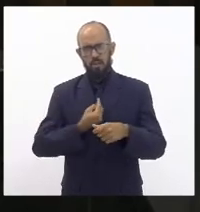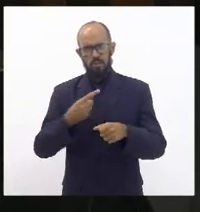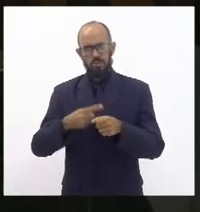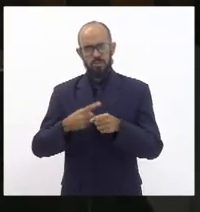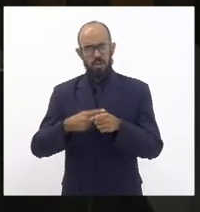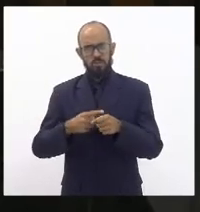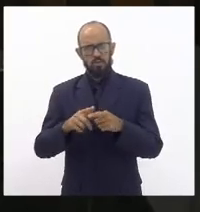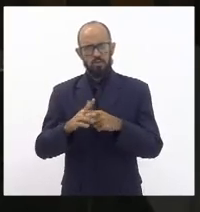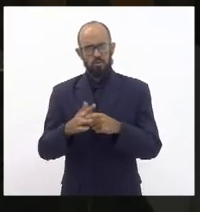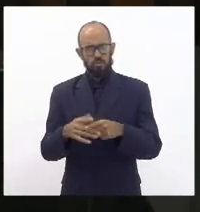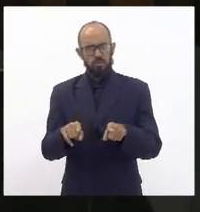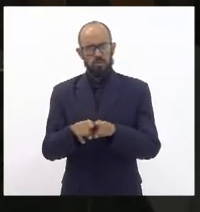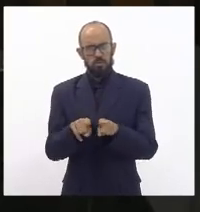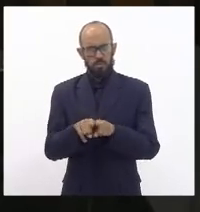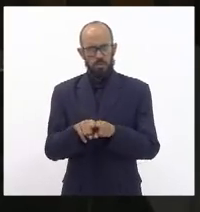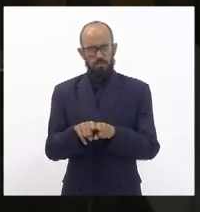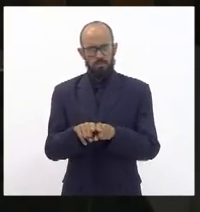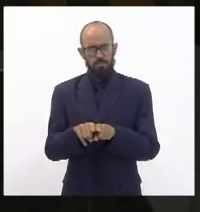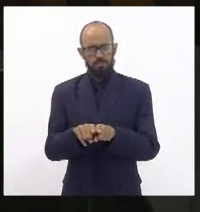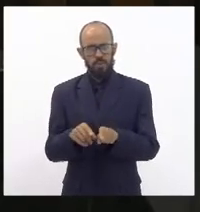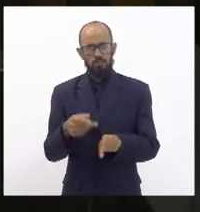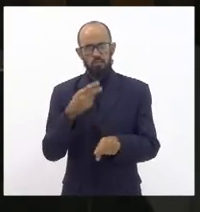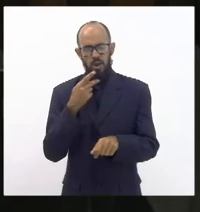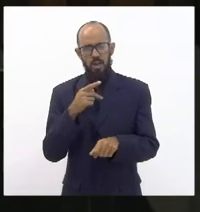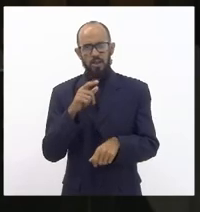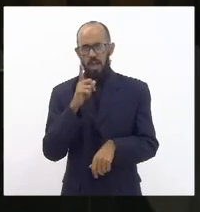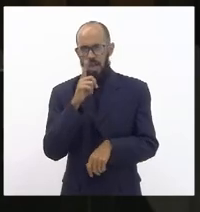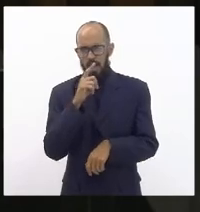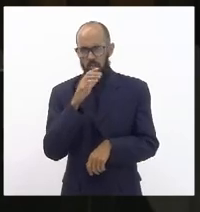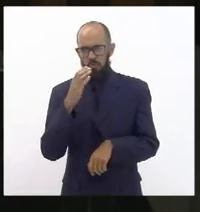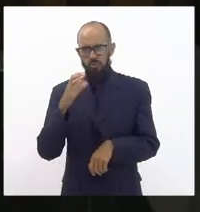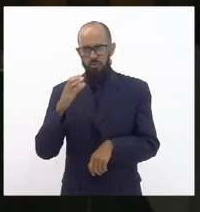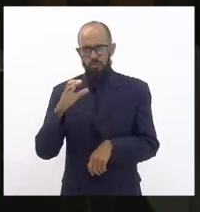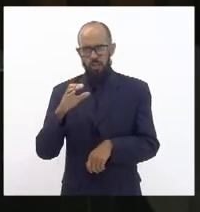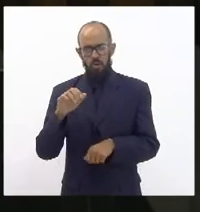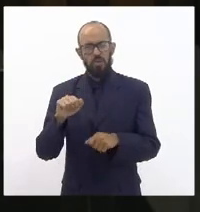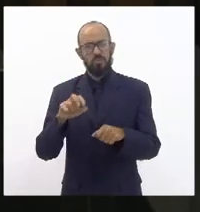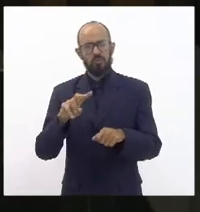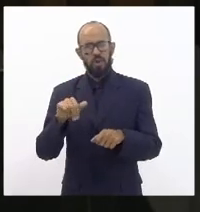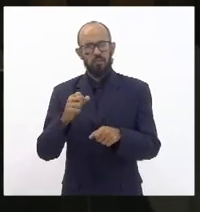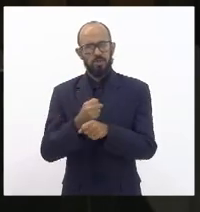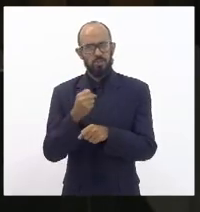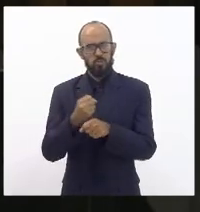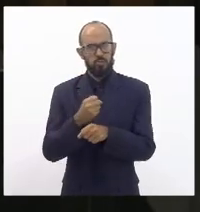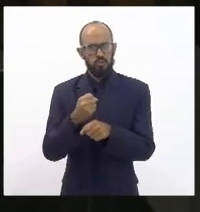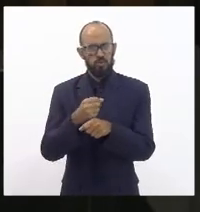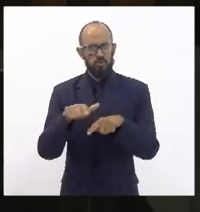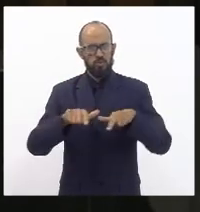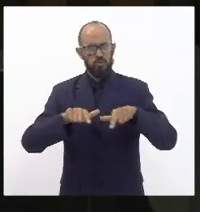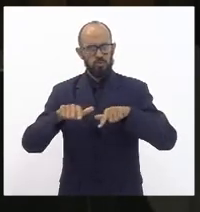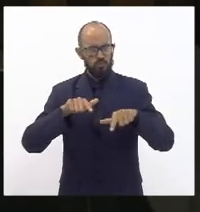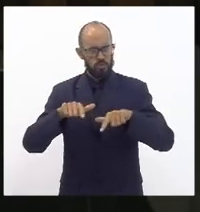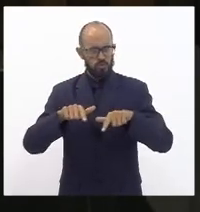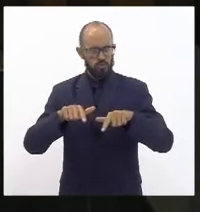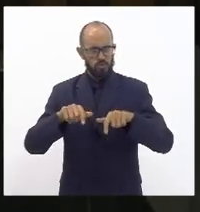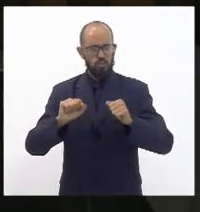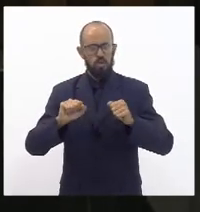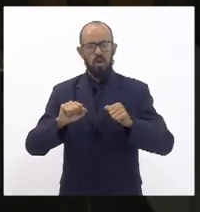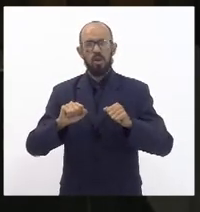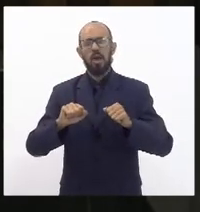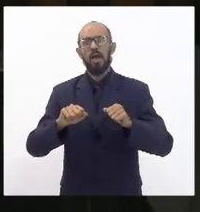seja corrigido e por fim falar que a água de Niterói deve fazer um serviço que ela tanto fala que faz